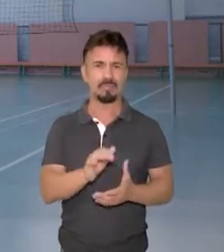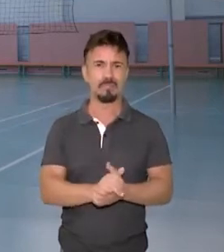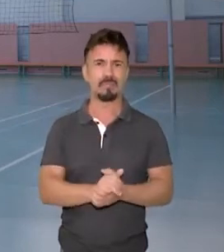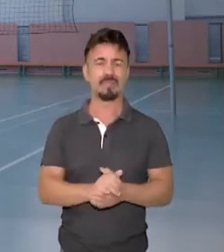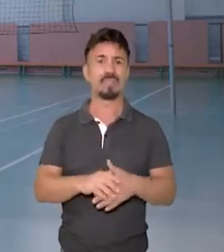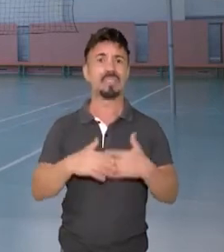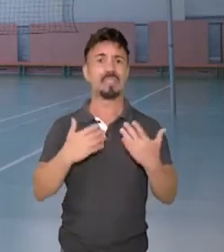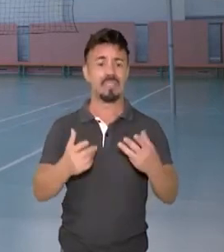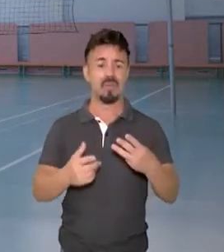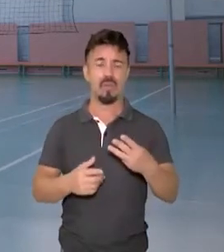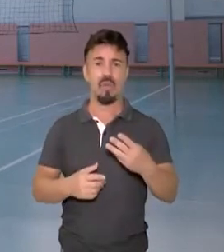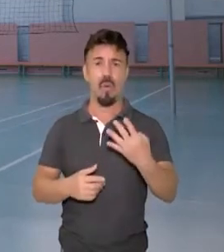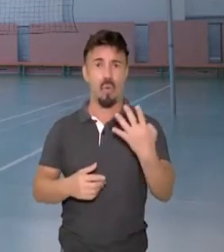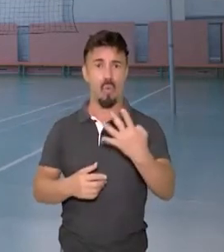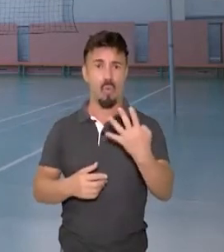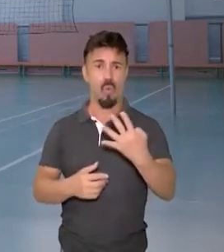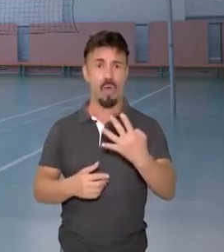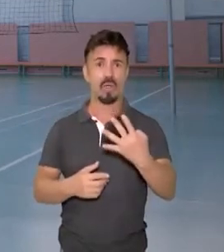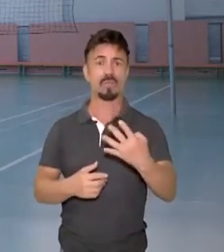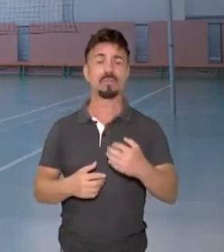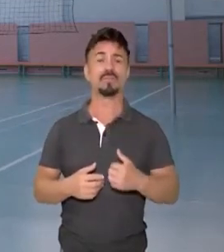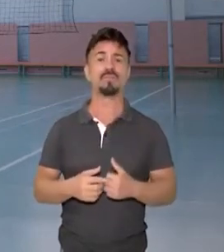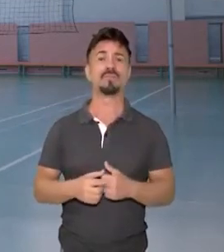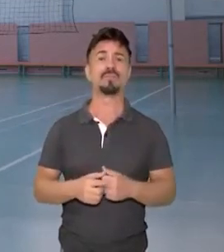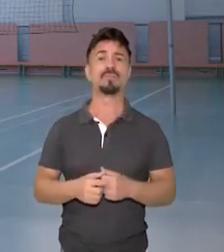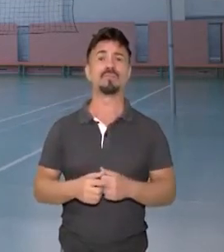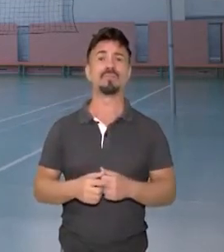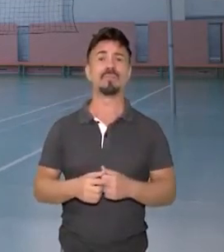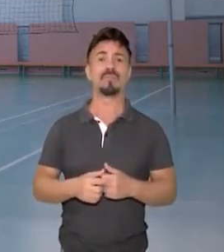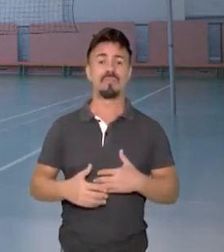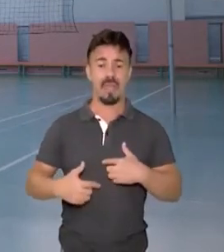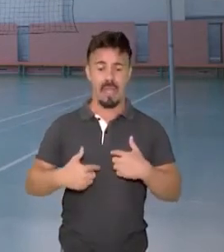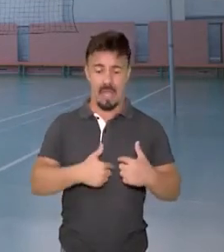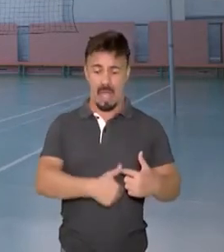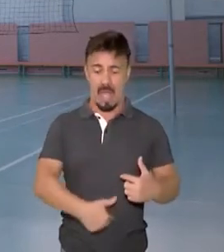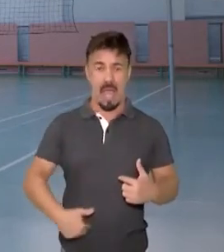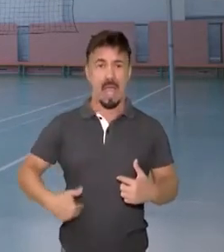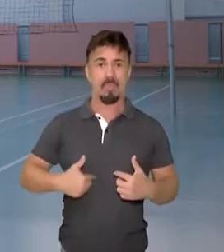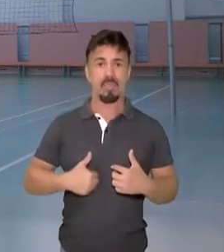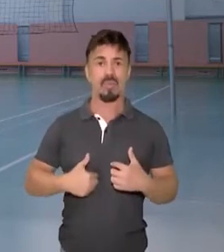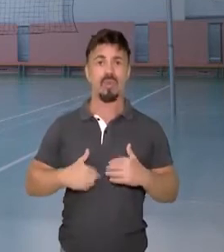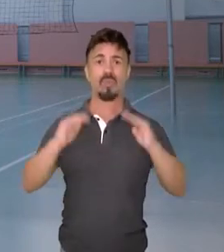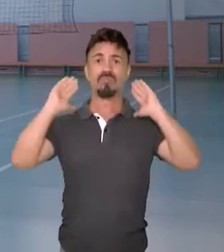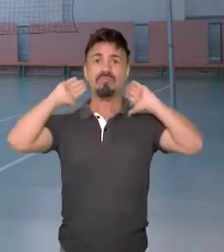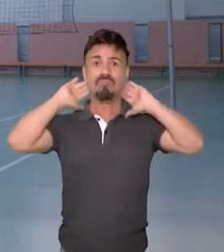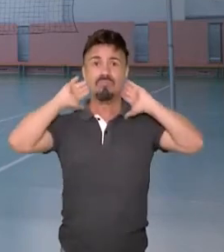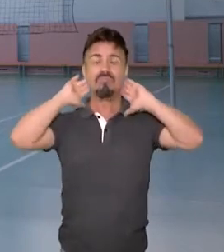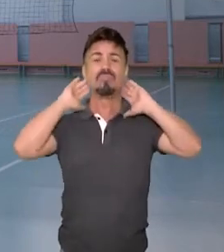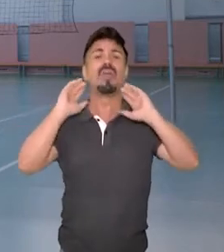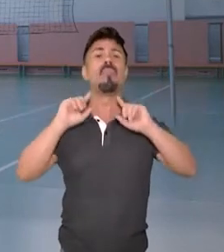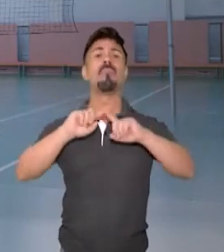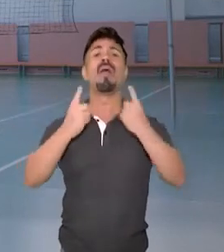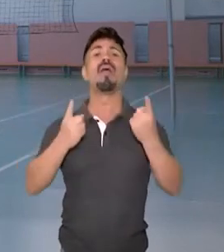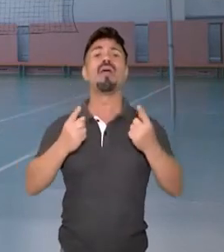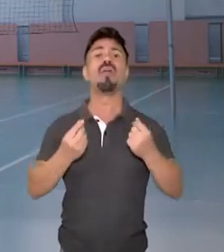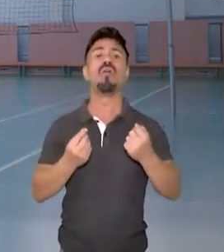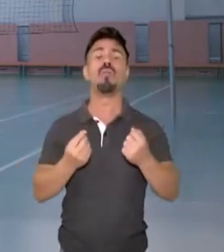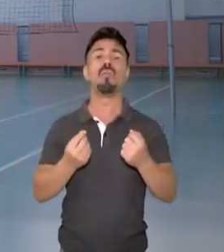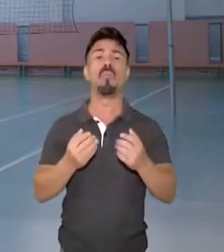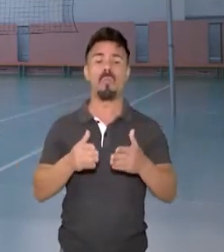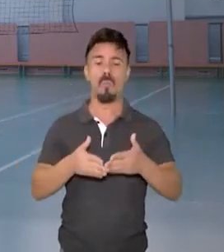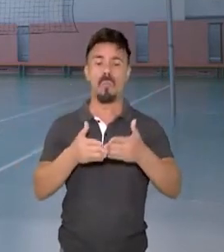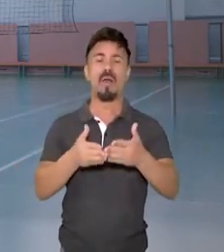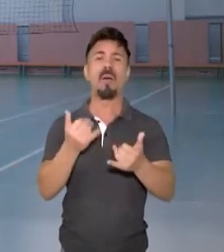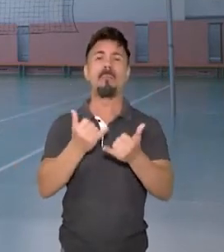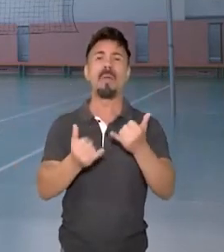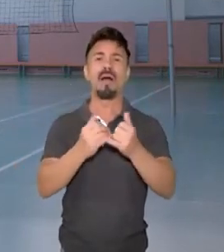então o terceiro o quarto o exercício consiste em abdominais se chama abdominal remador Como o próprio nome já